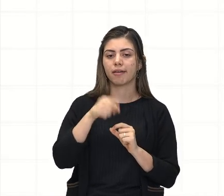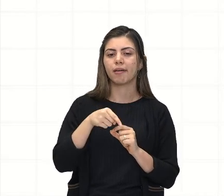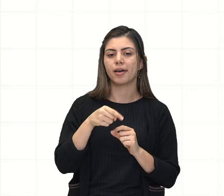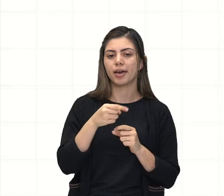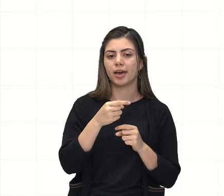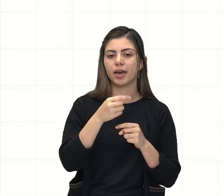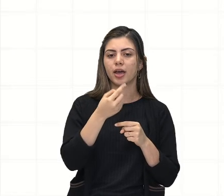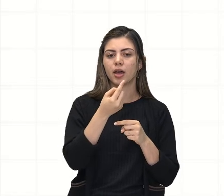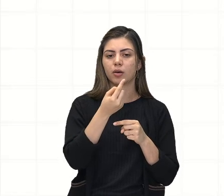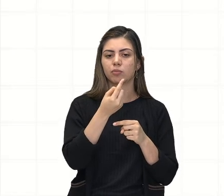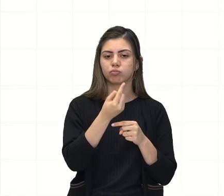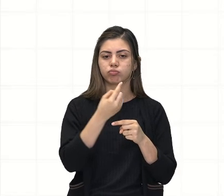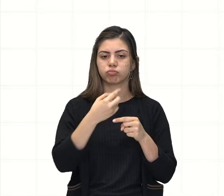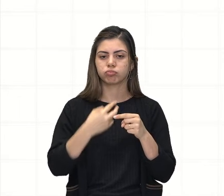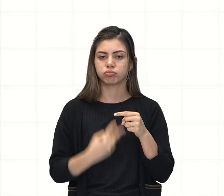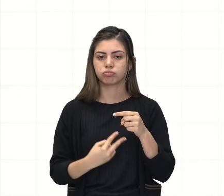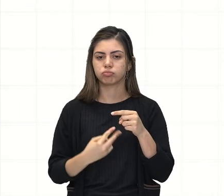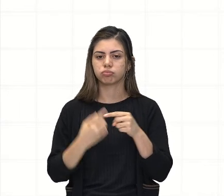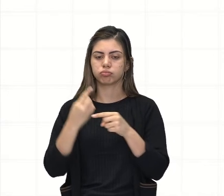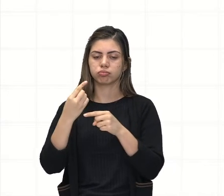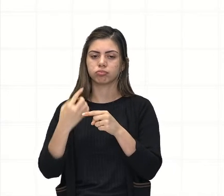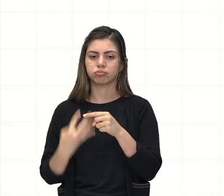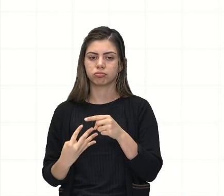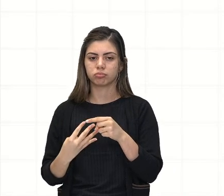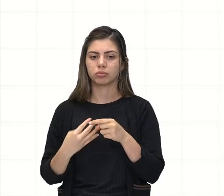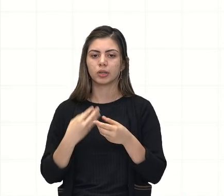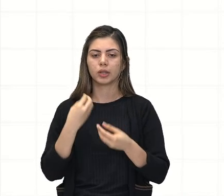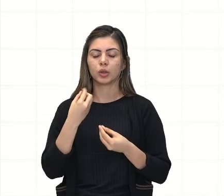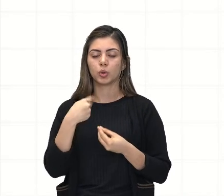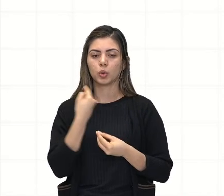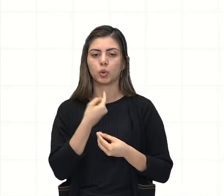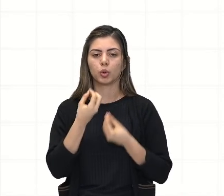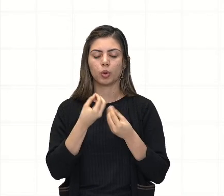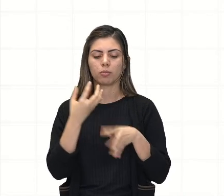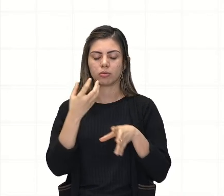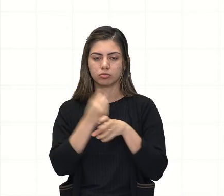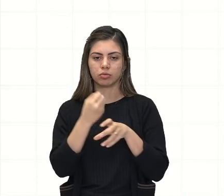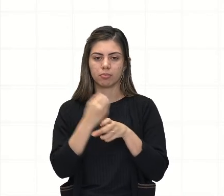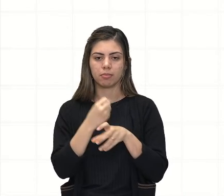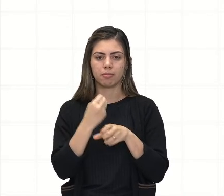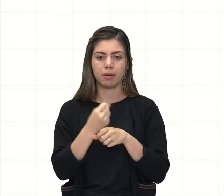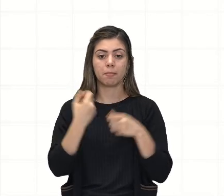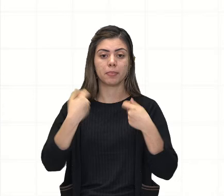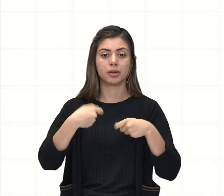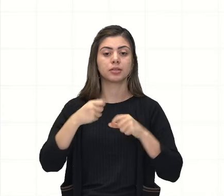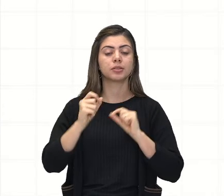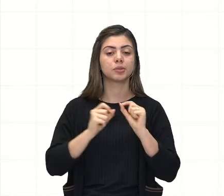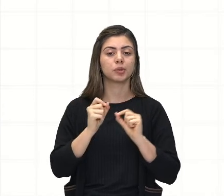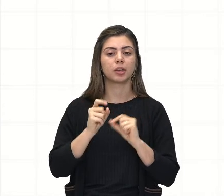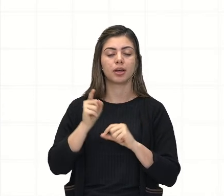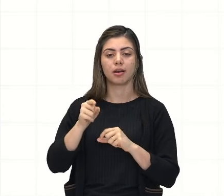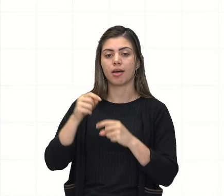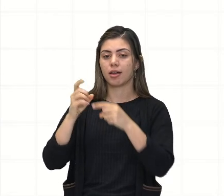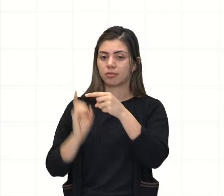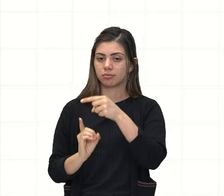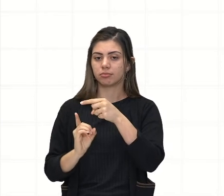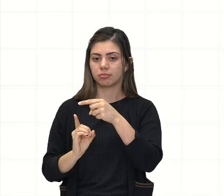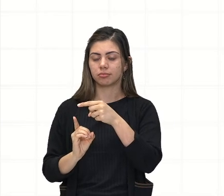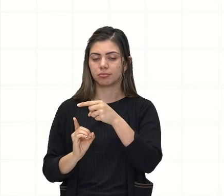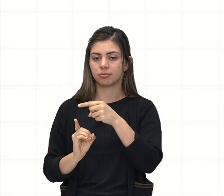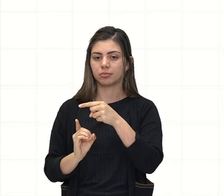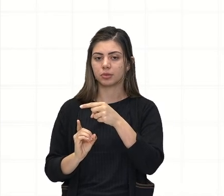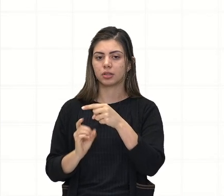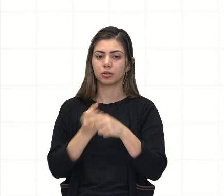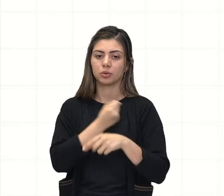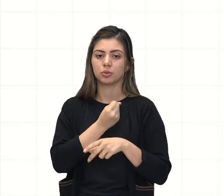frações, né? Como que soma frações? Nós precisamos ter o denominador, né,